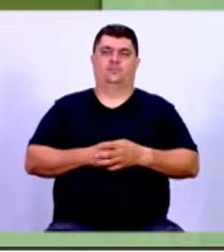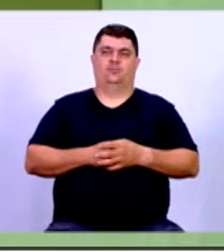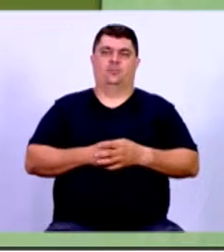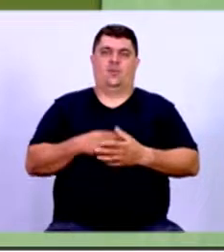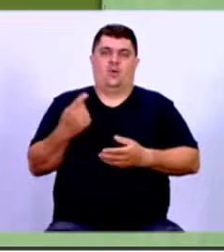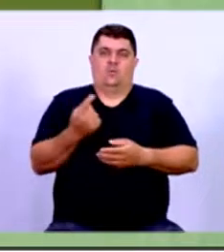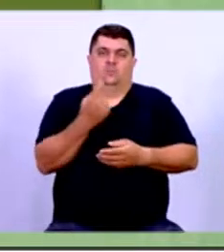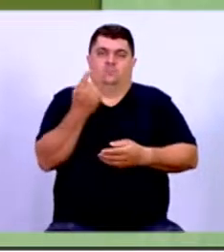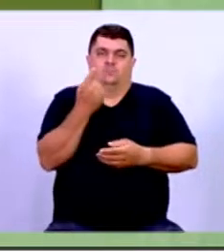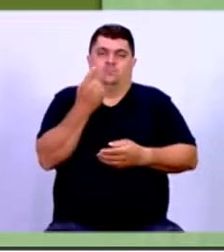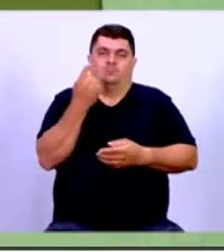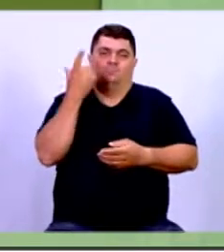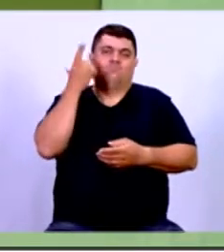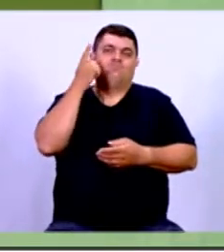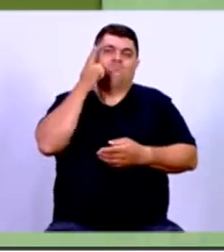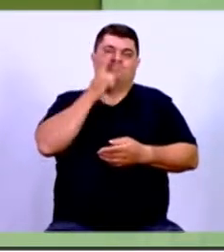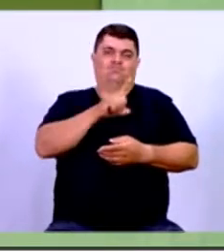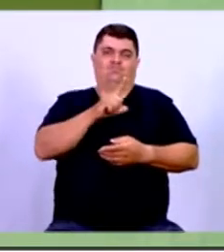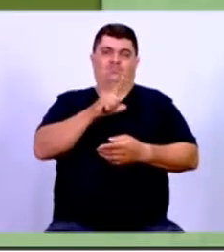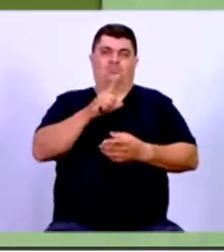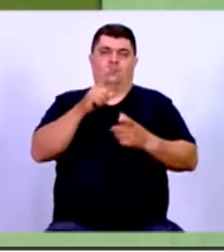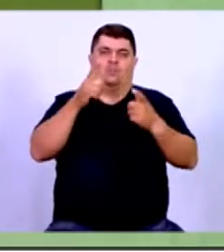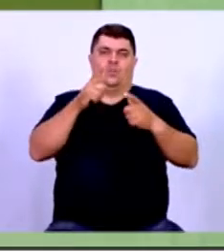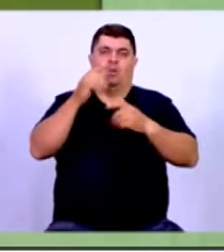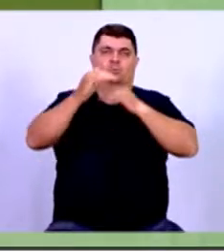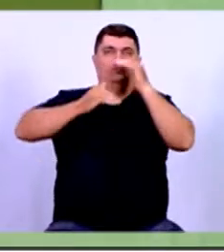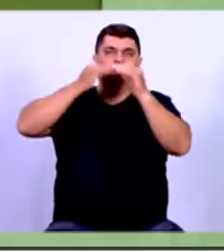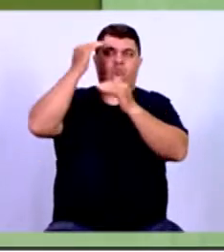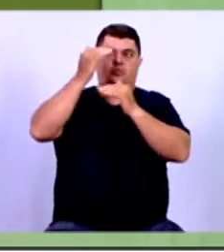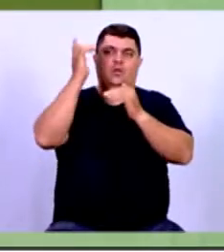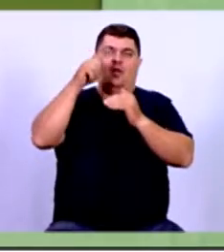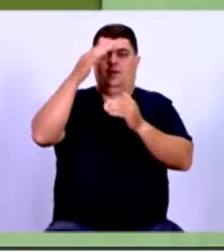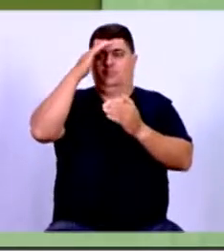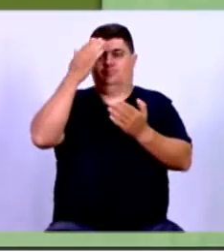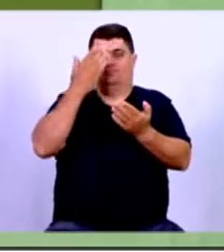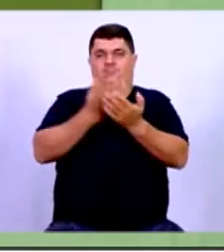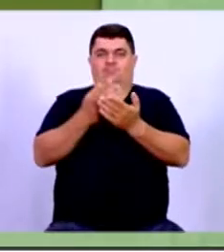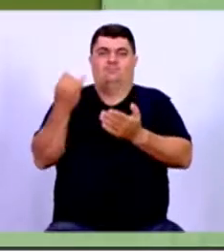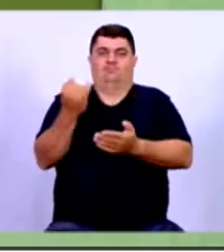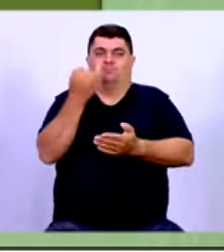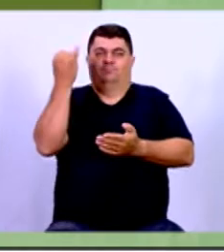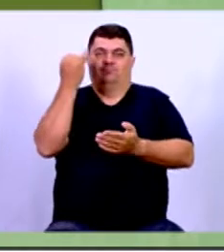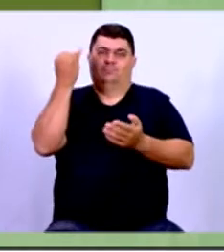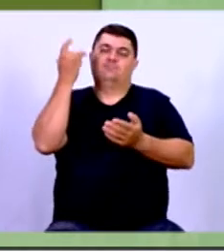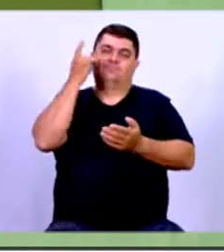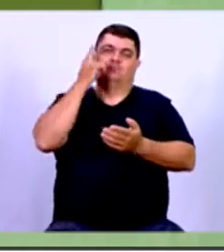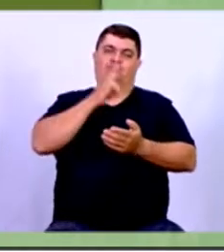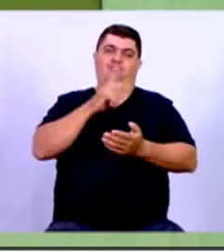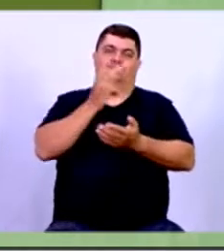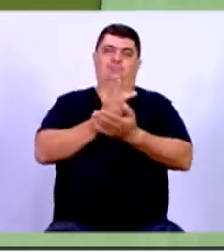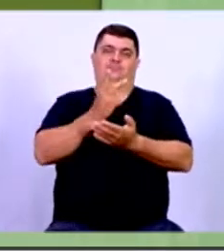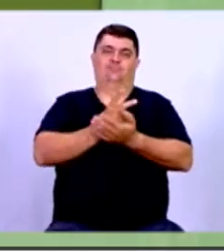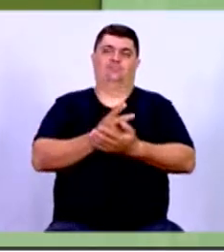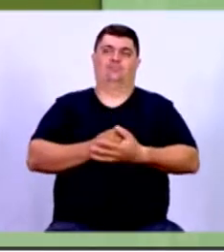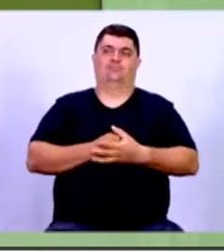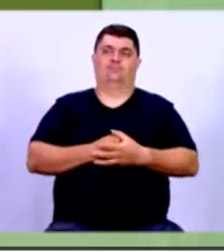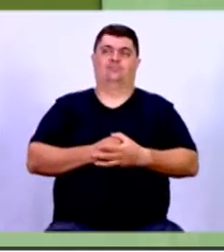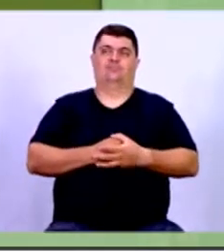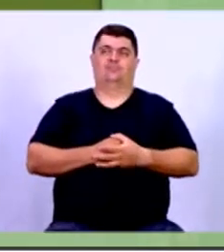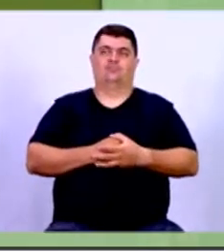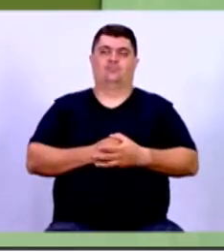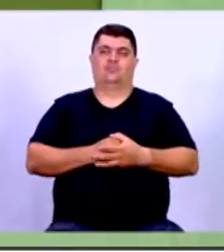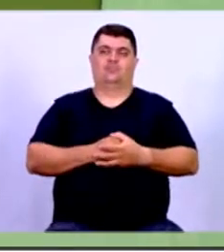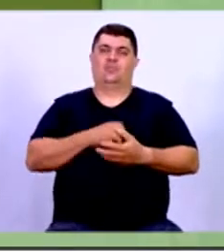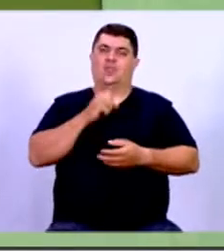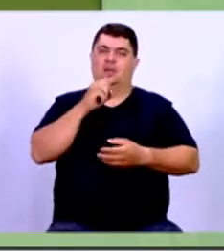A única forma de chegar ao impossível é acreditar que é possível. Então, se